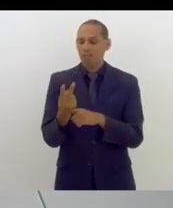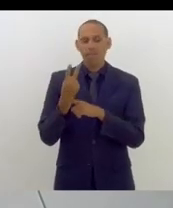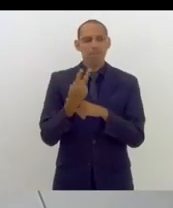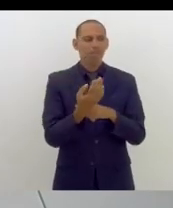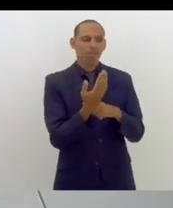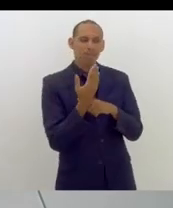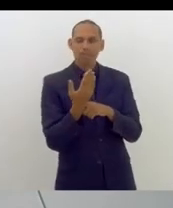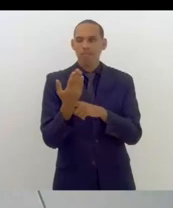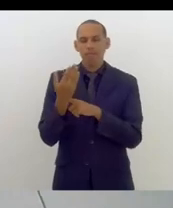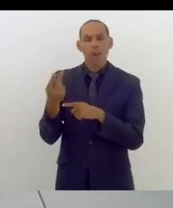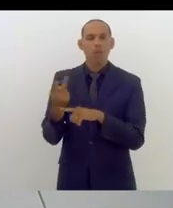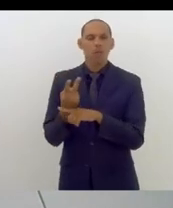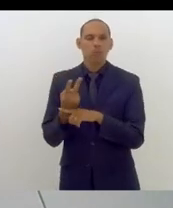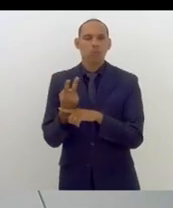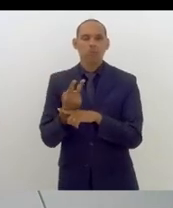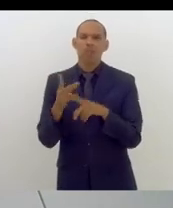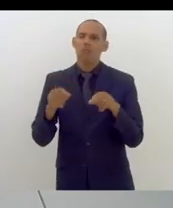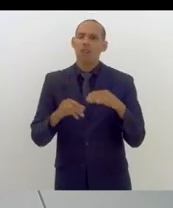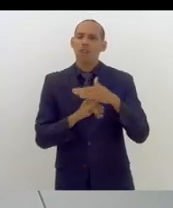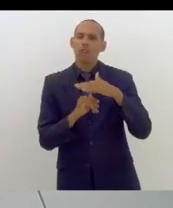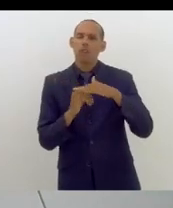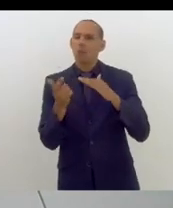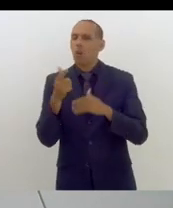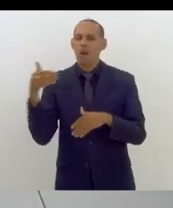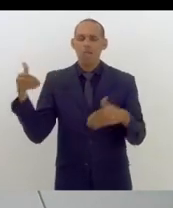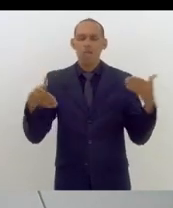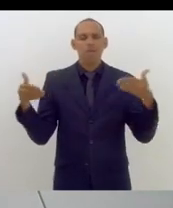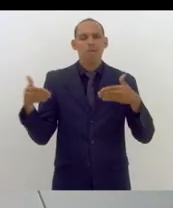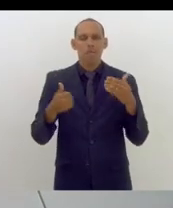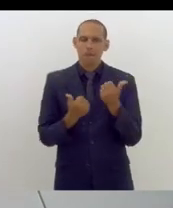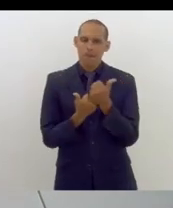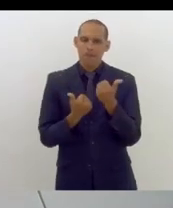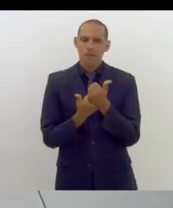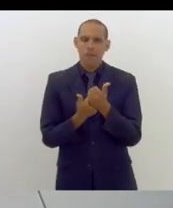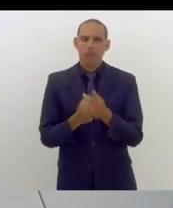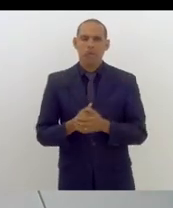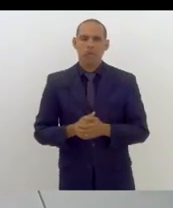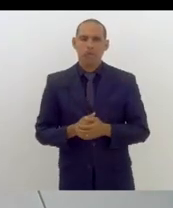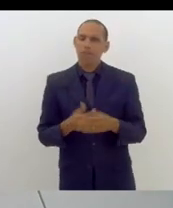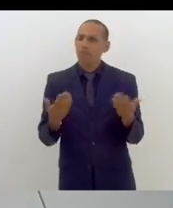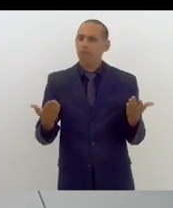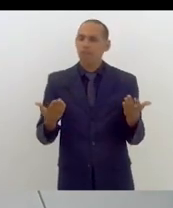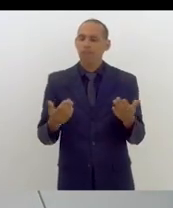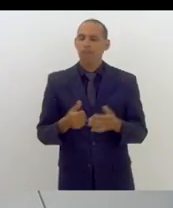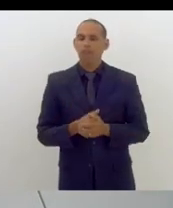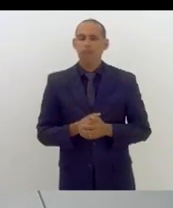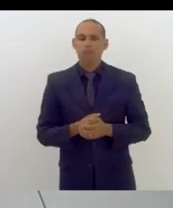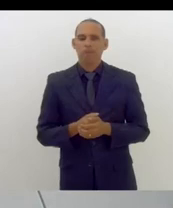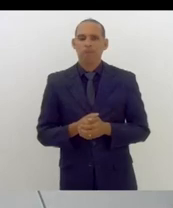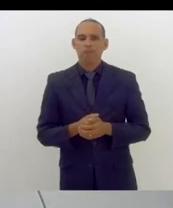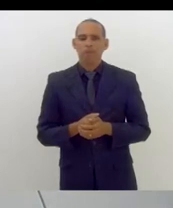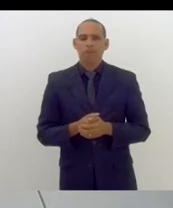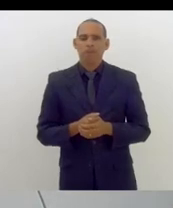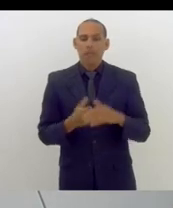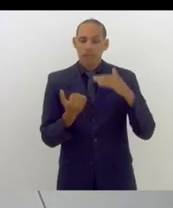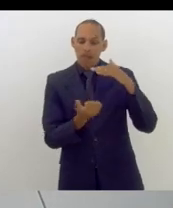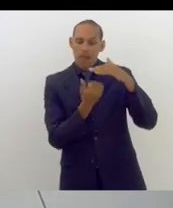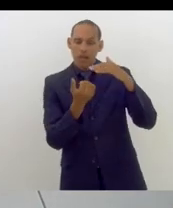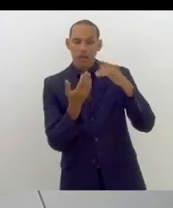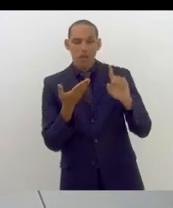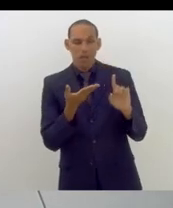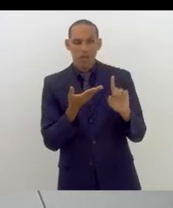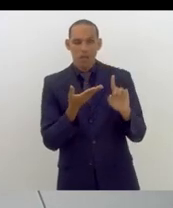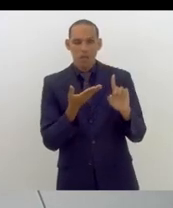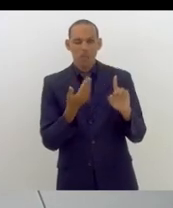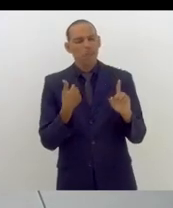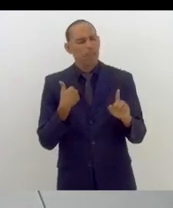tivemos das outras instituições que estão aqui presente apoiando então a empresa eu eu